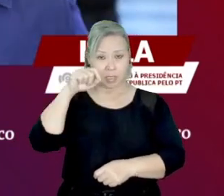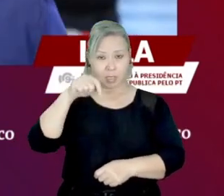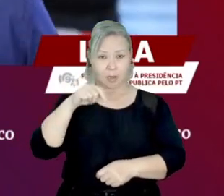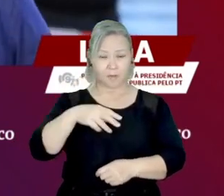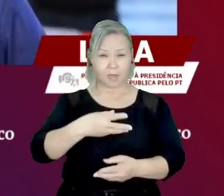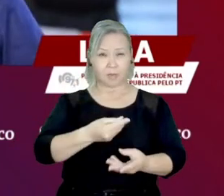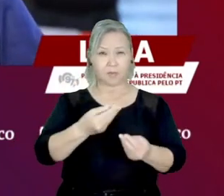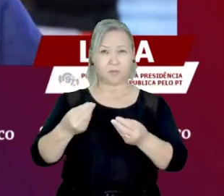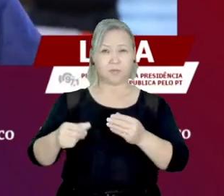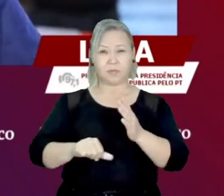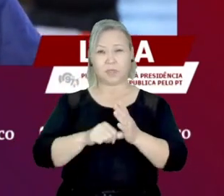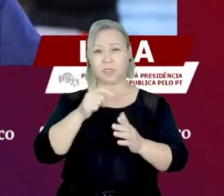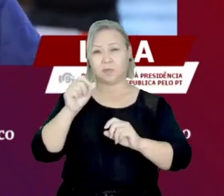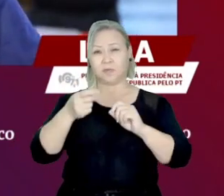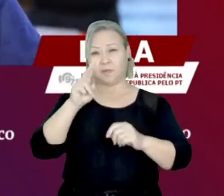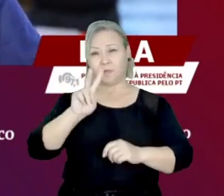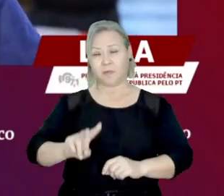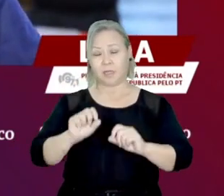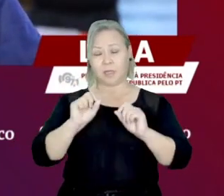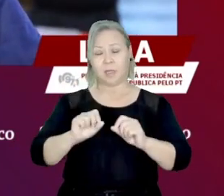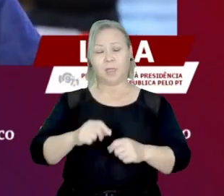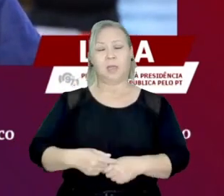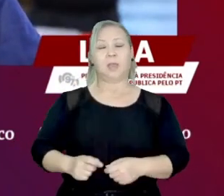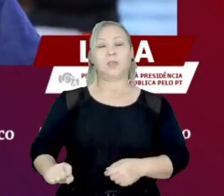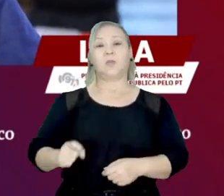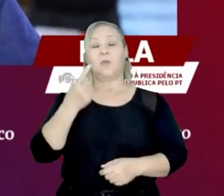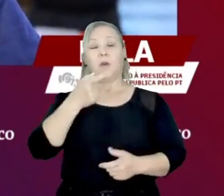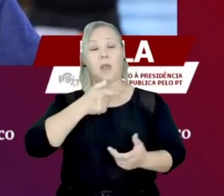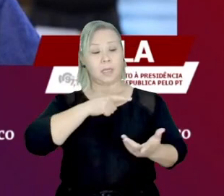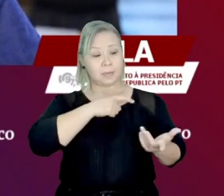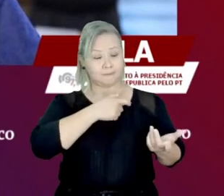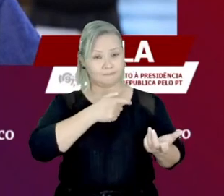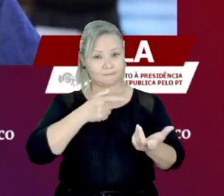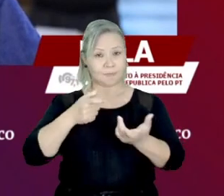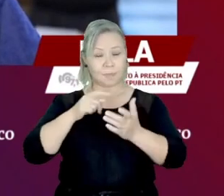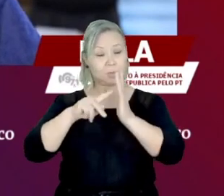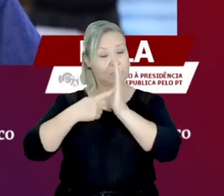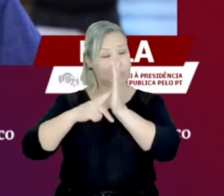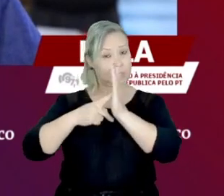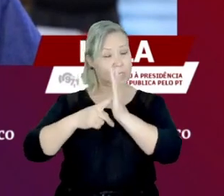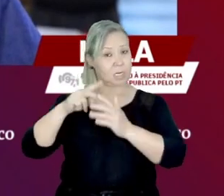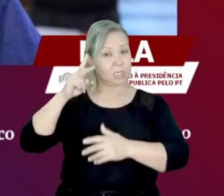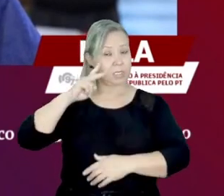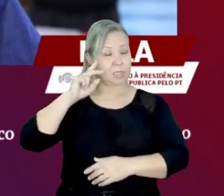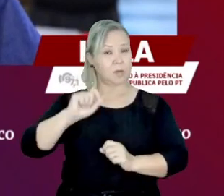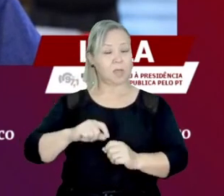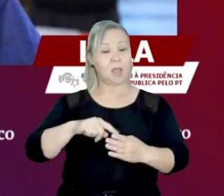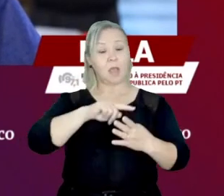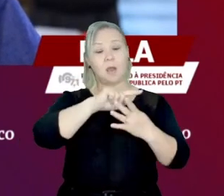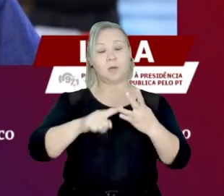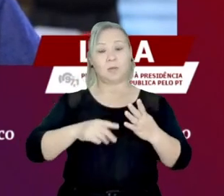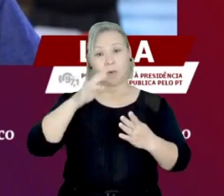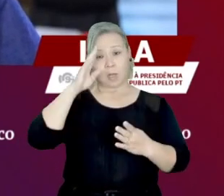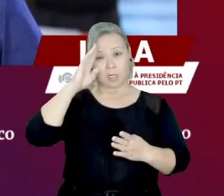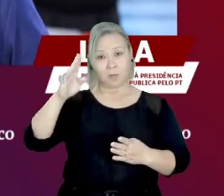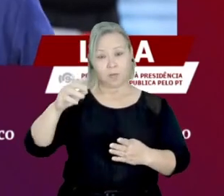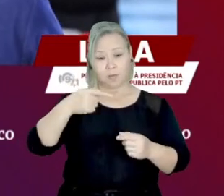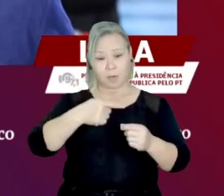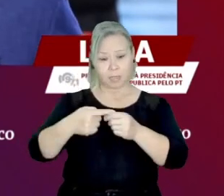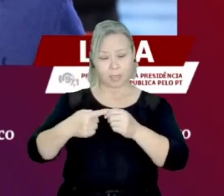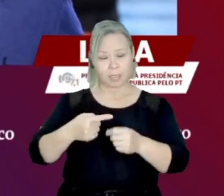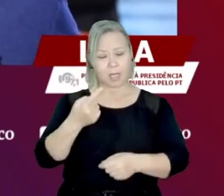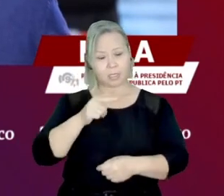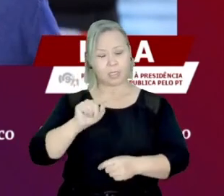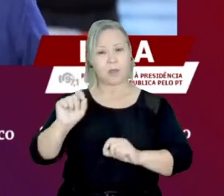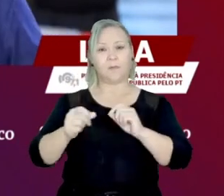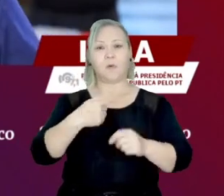ocasião, governadas pelo Partido dos Trabalhadores. Timóteo, Coronel Fabriciano, Ipatinga e Santana do Paraíso. O Colar Metropolitano fechou com o Partido dos Trabalhadores. E